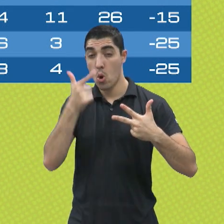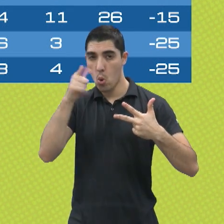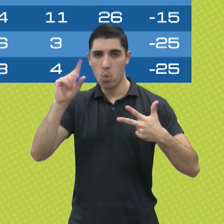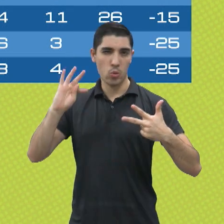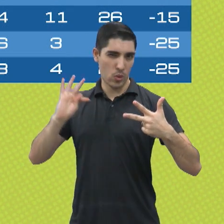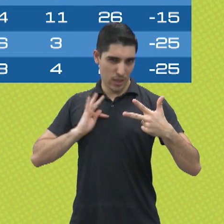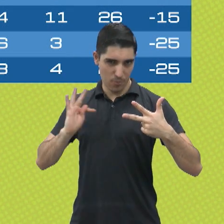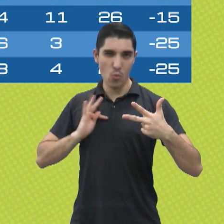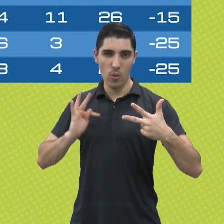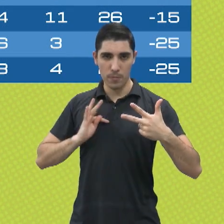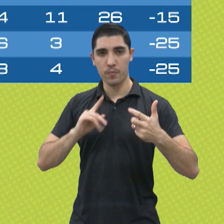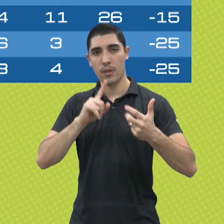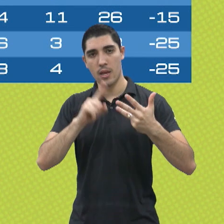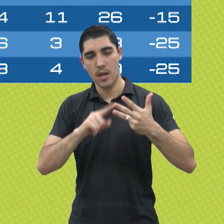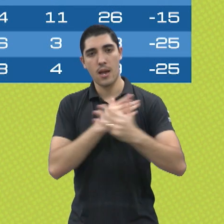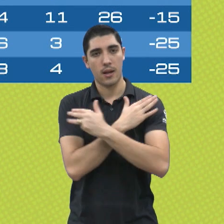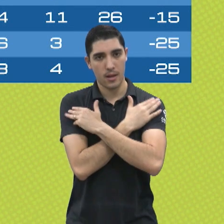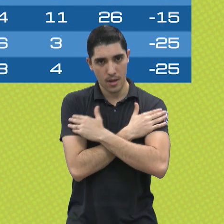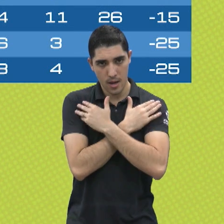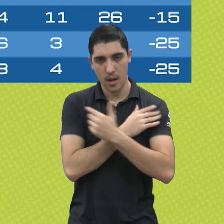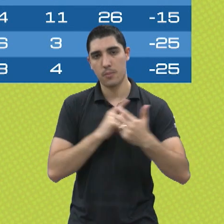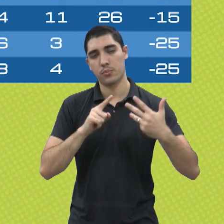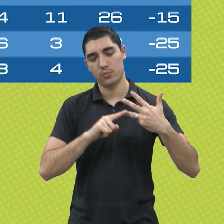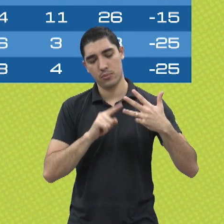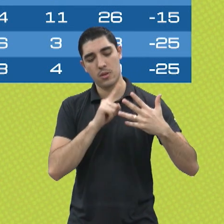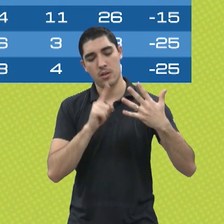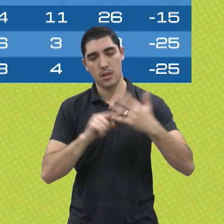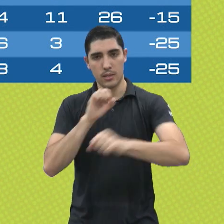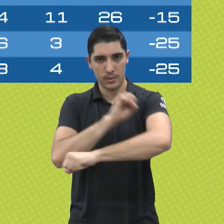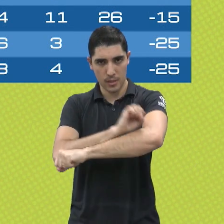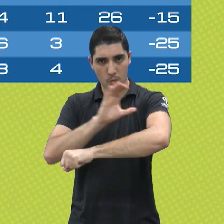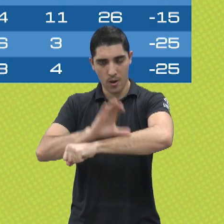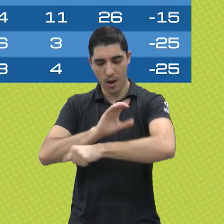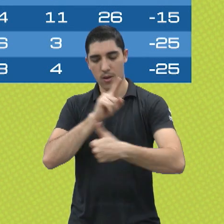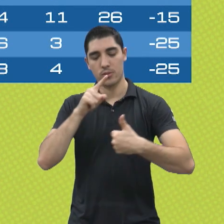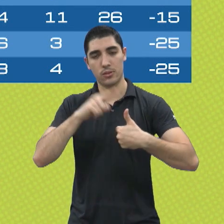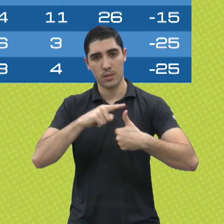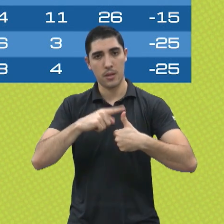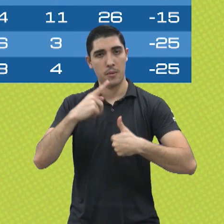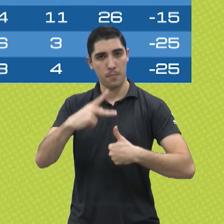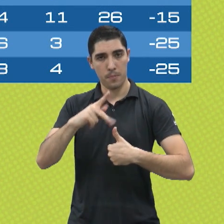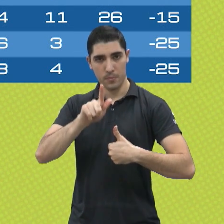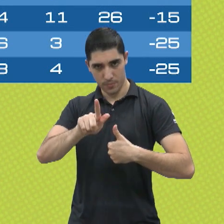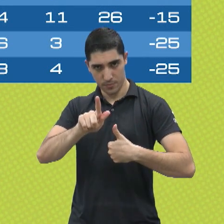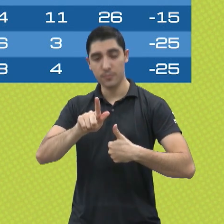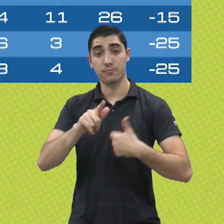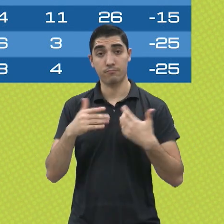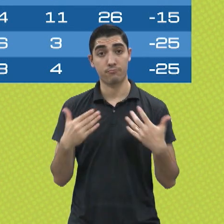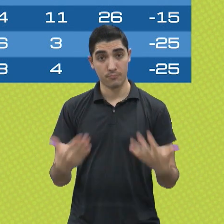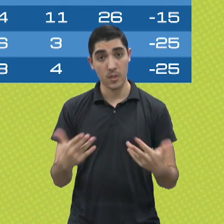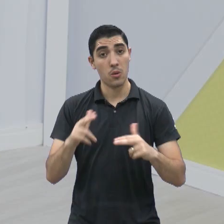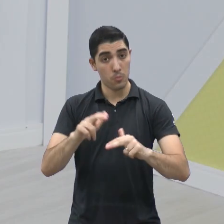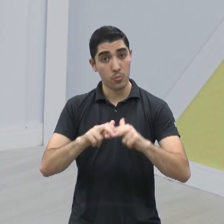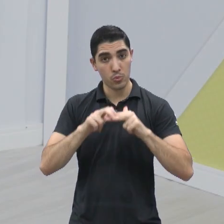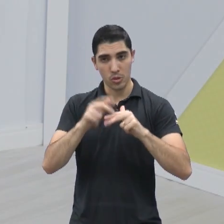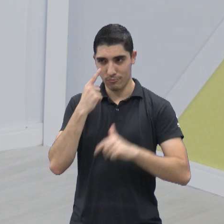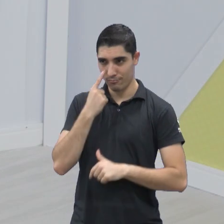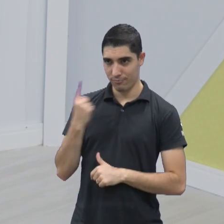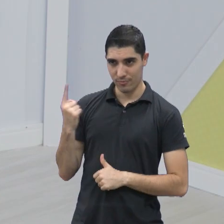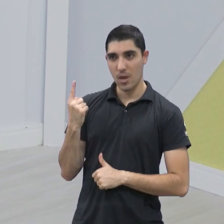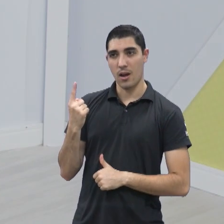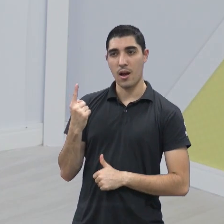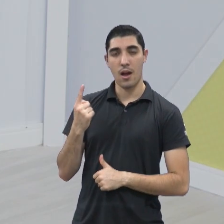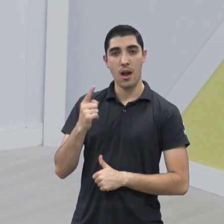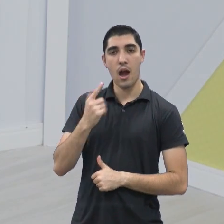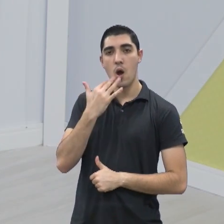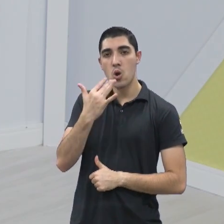Taboão, né, o Campos do Jordão, a equipe do São Carlense e o Praia Grande. Os 2 times em verdinho aqui, só para ilustrar para você, esses 2 times, São